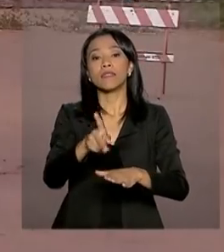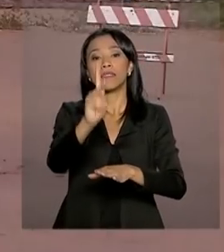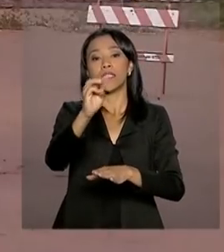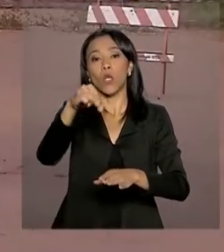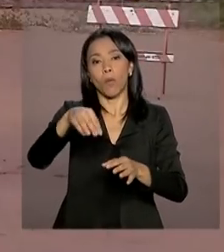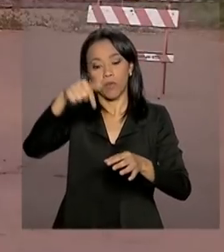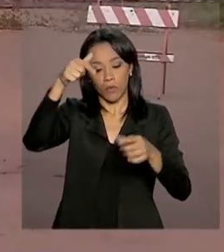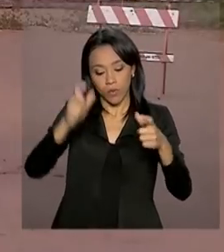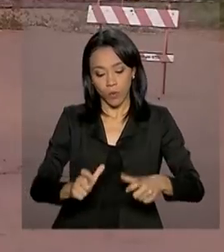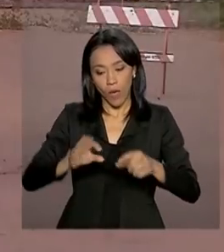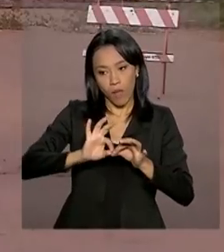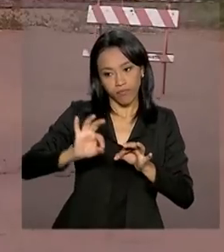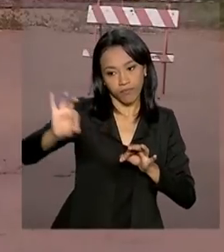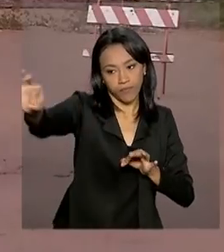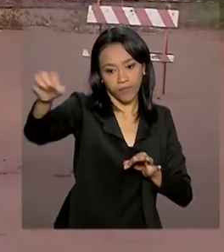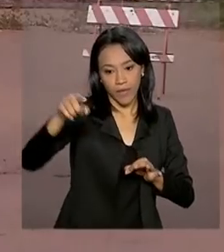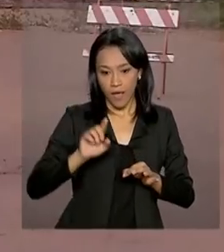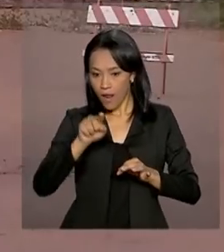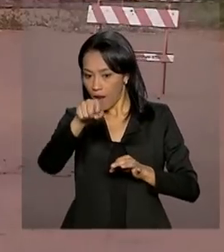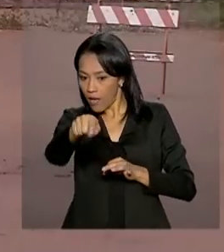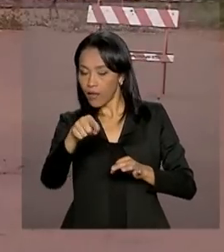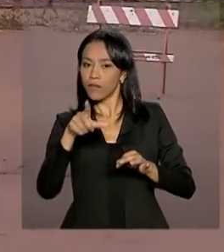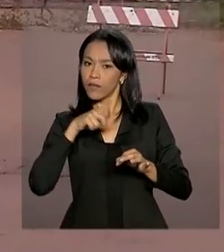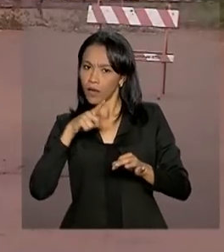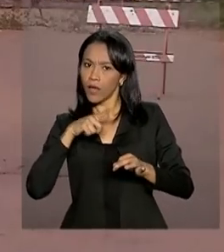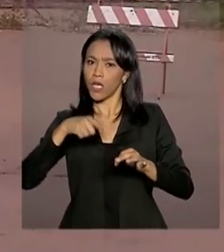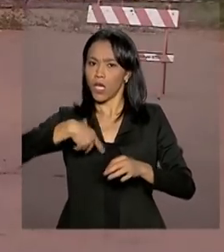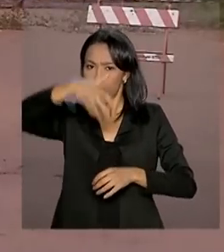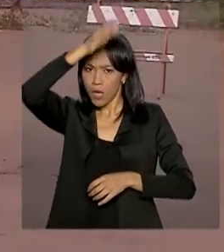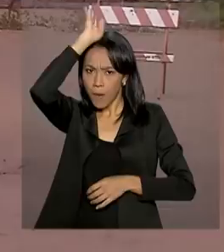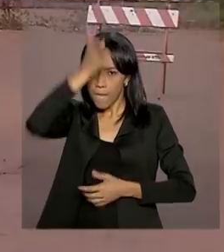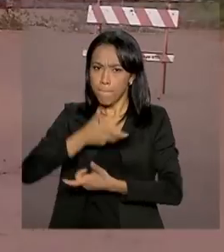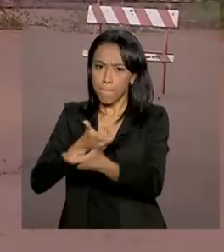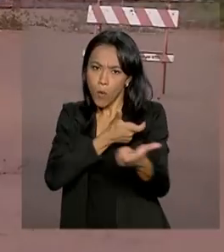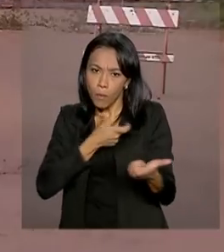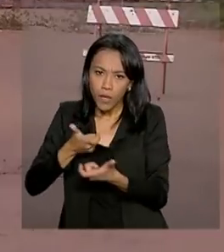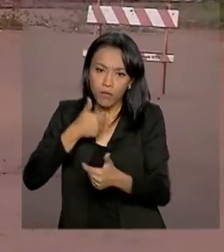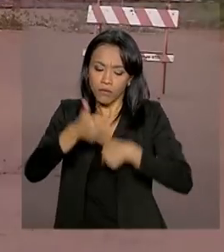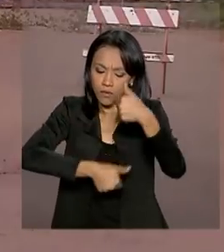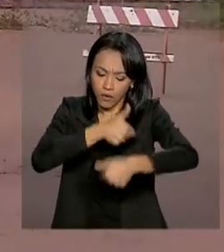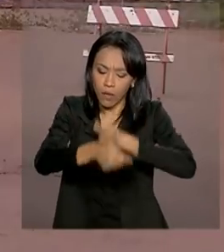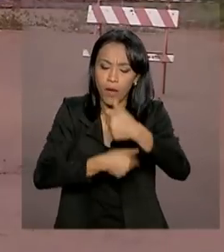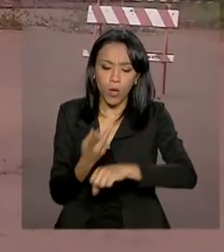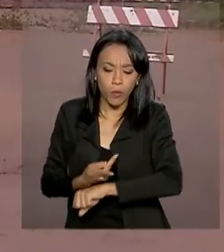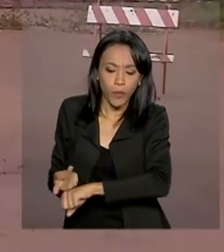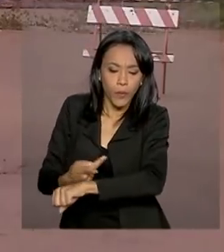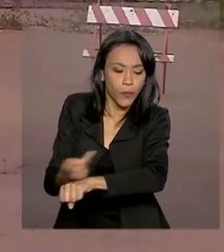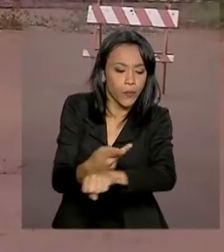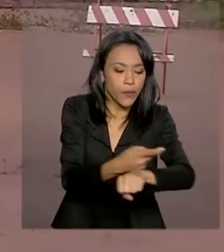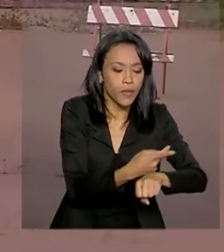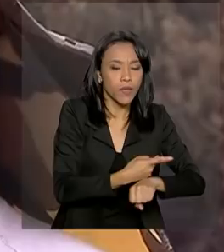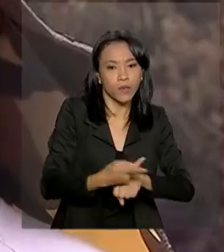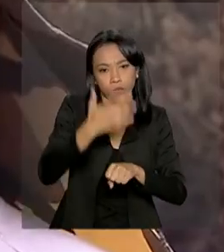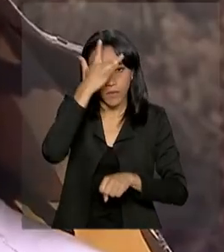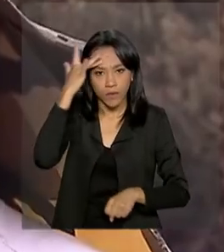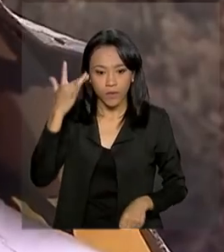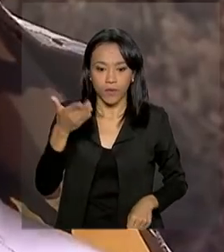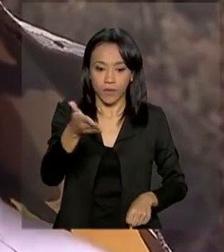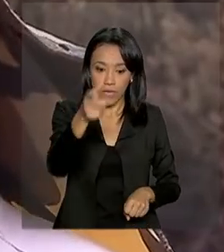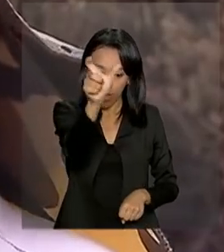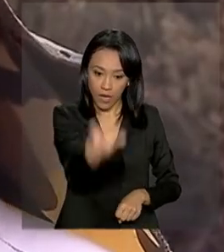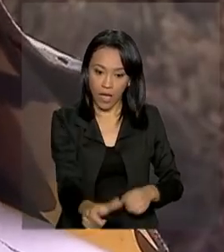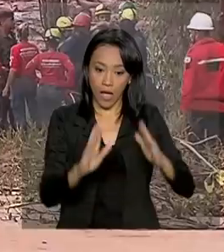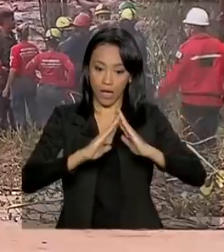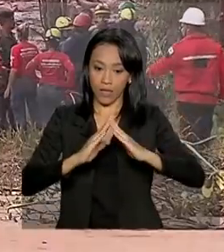Lá embaixo, equipes do Corpo de Bombeiro e de Forças de Segurança trabalham nas buscas por vítimas. A casa do